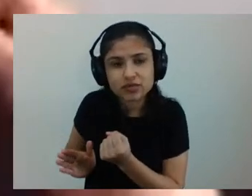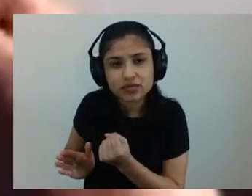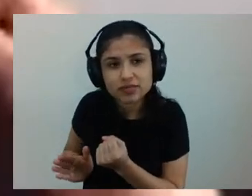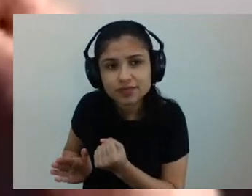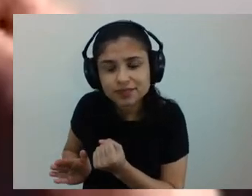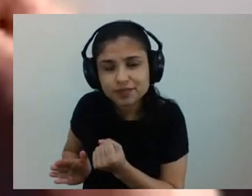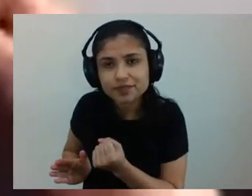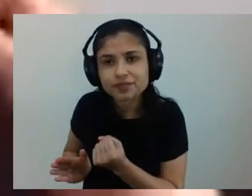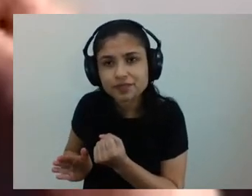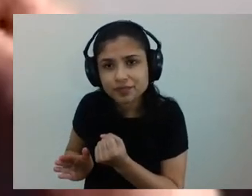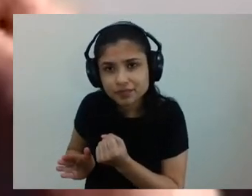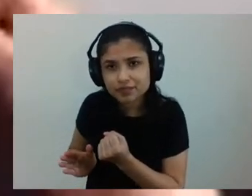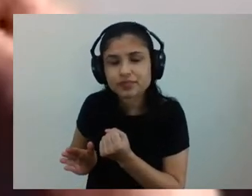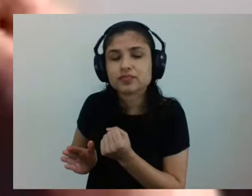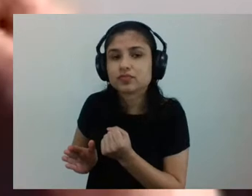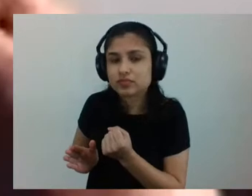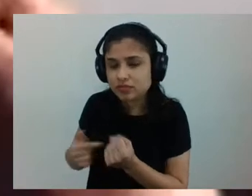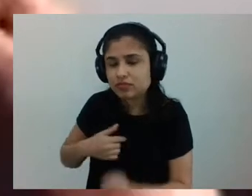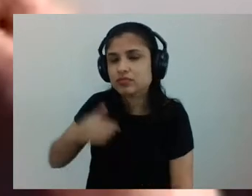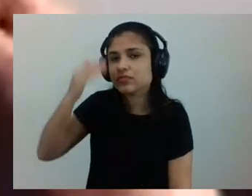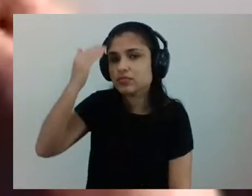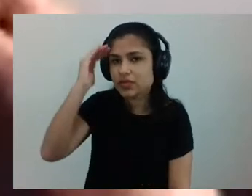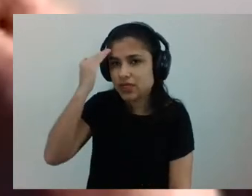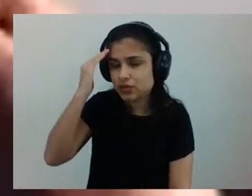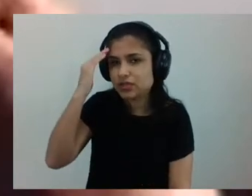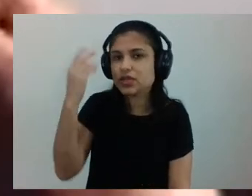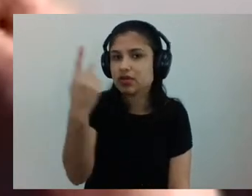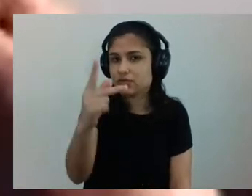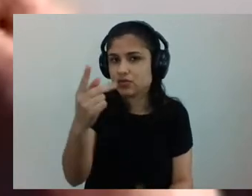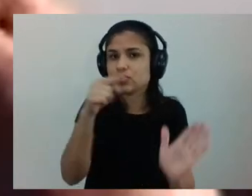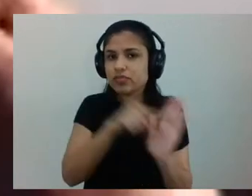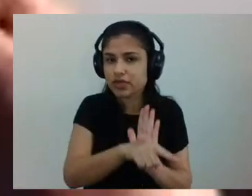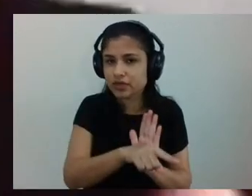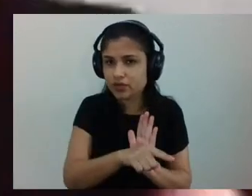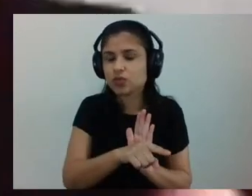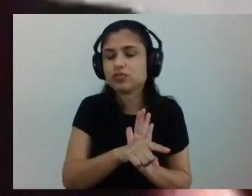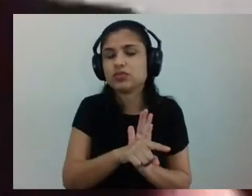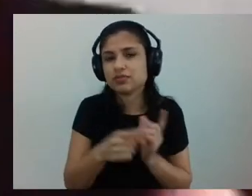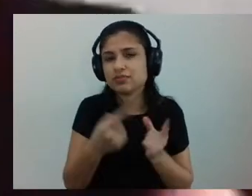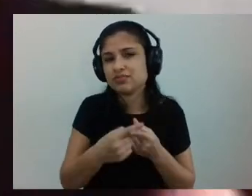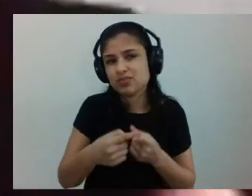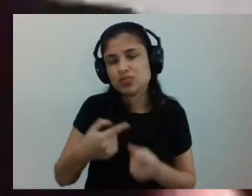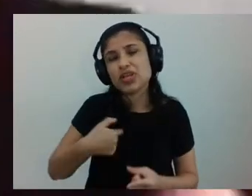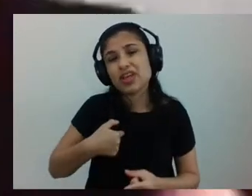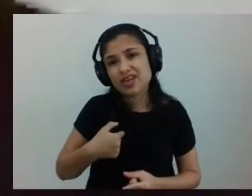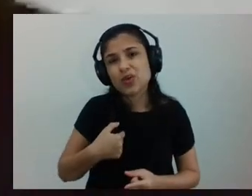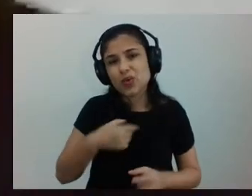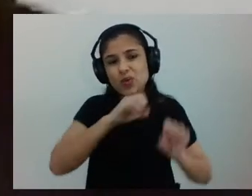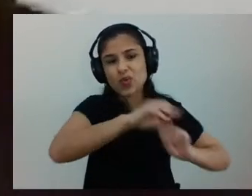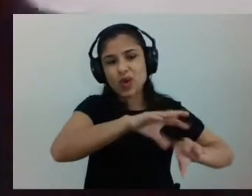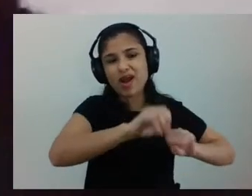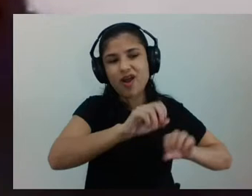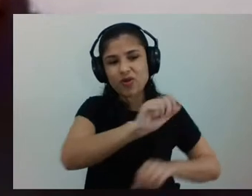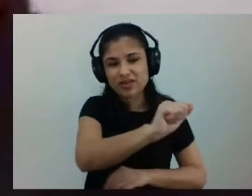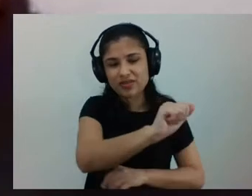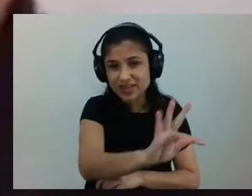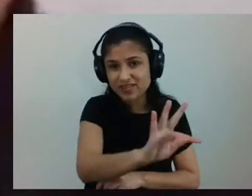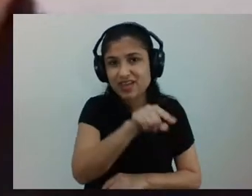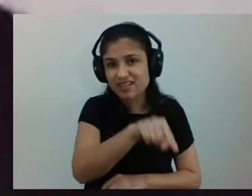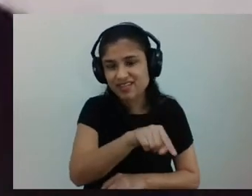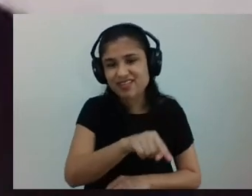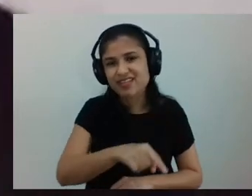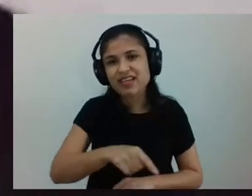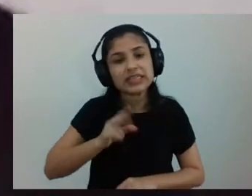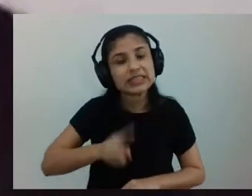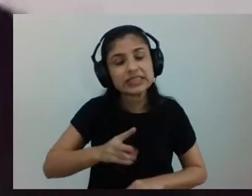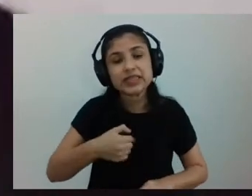Eu entendo perfeitamente a tua pergunta, porque eu basicamente dou aula na nossa tese. E sempre nos encontramos pequenos